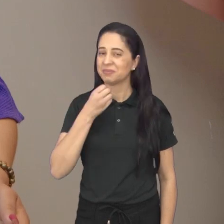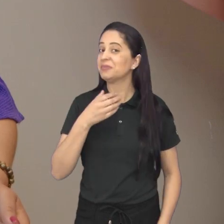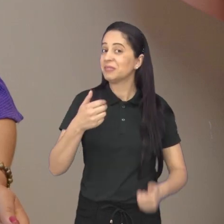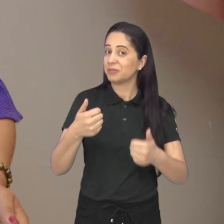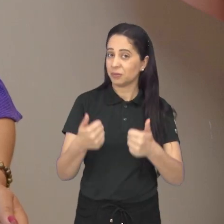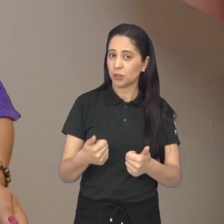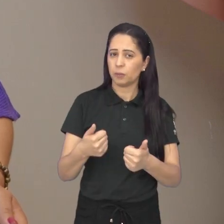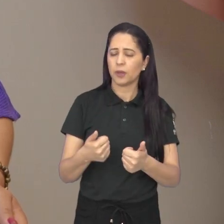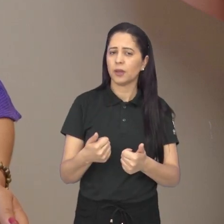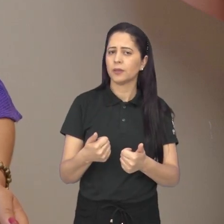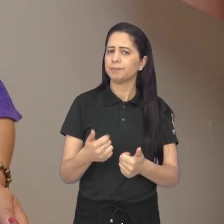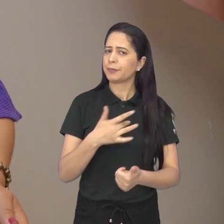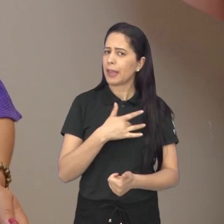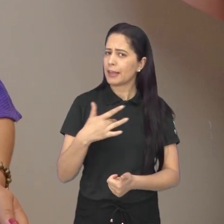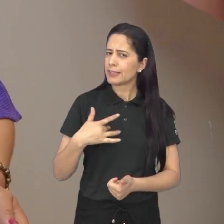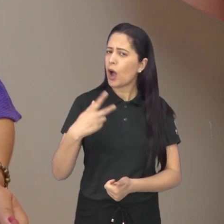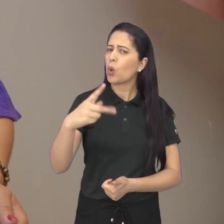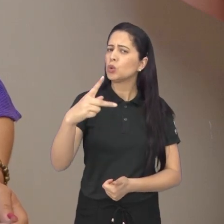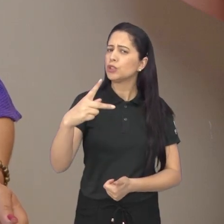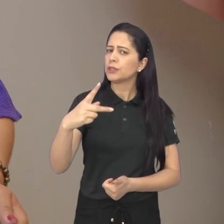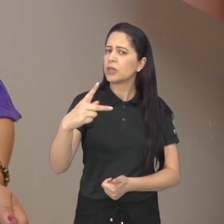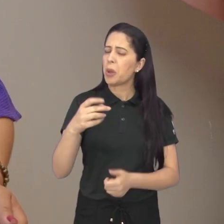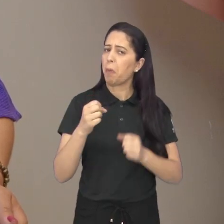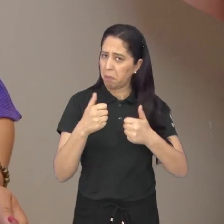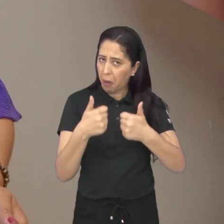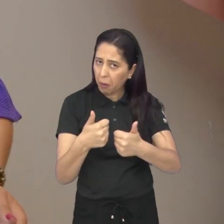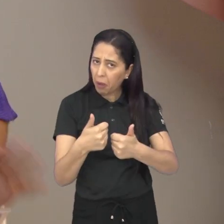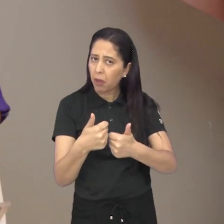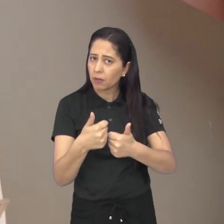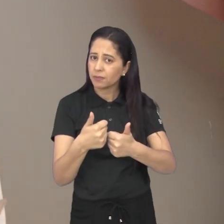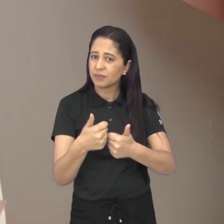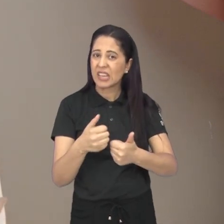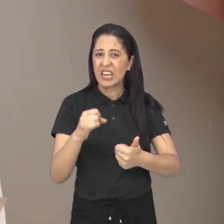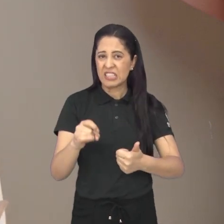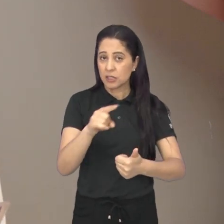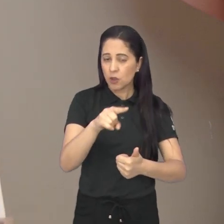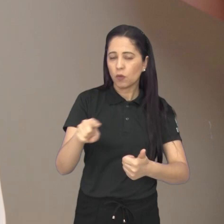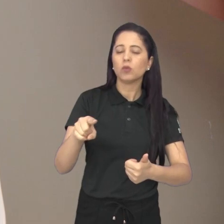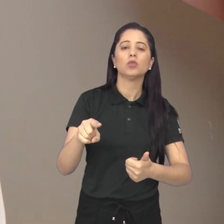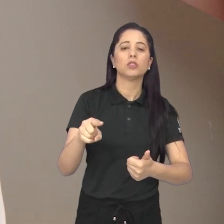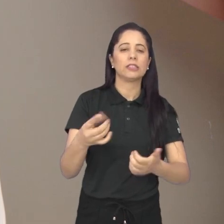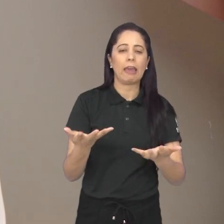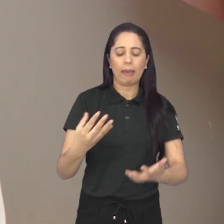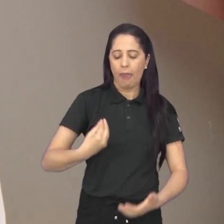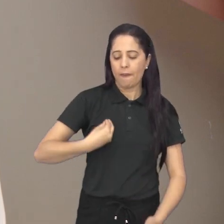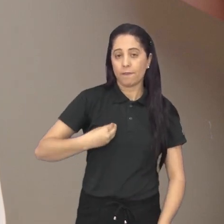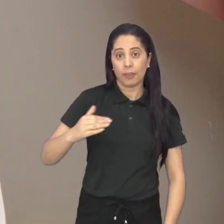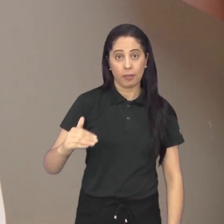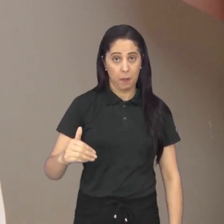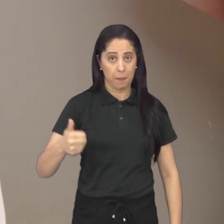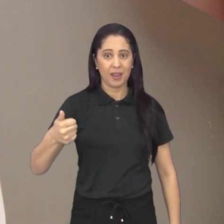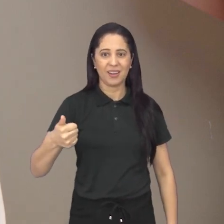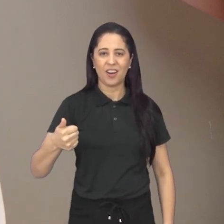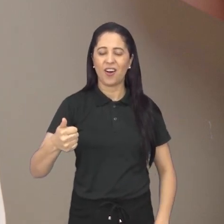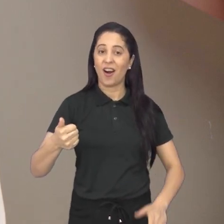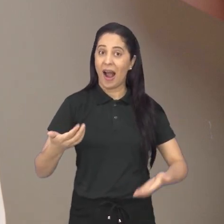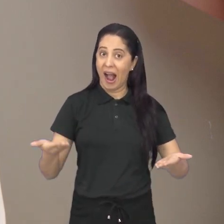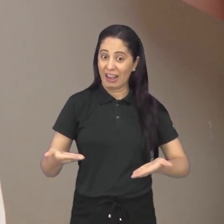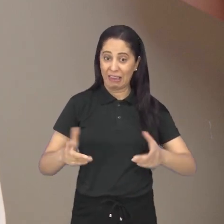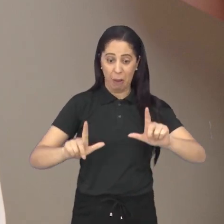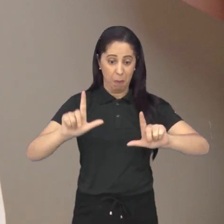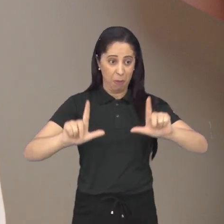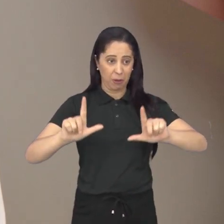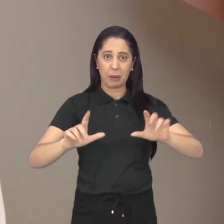Olá, tudo bem? Como anda a sua saúde e o seu bem-estar? Se você está em busca de mais qualidade de vida, está no